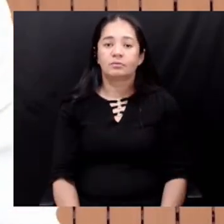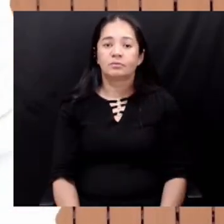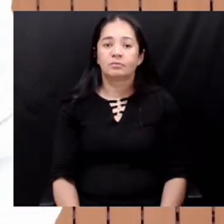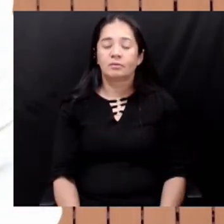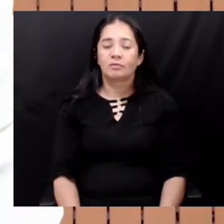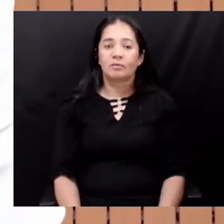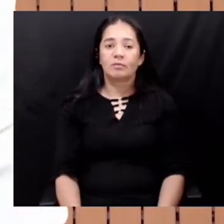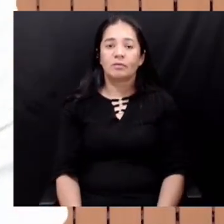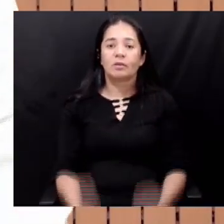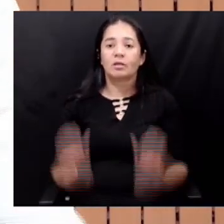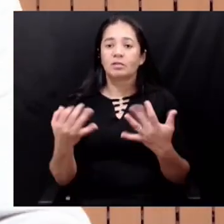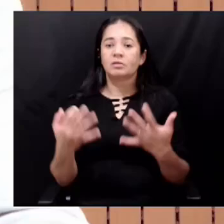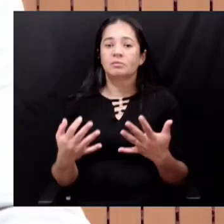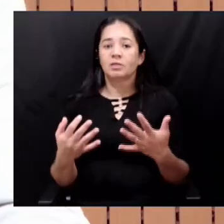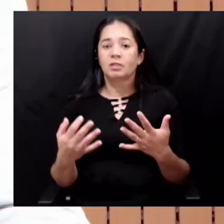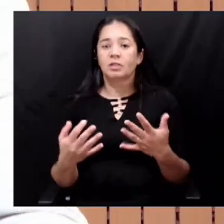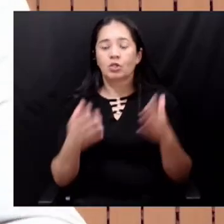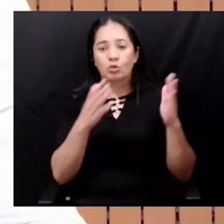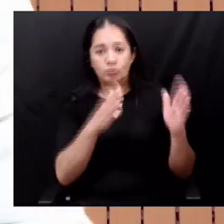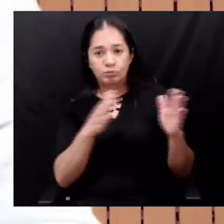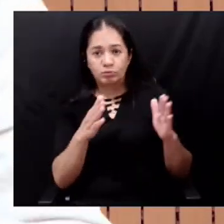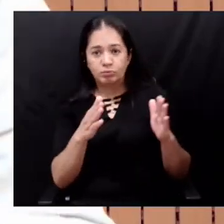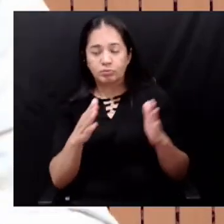de alocação de recursos.